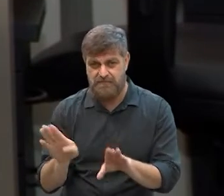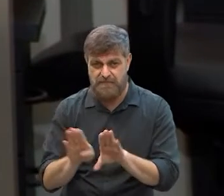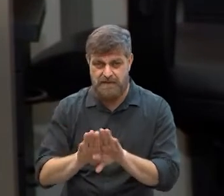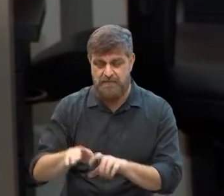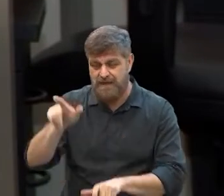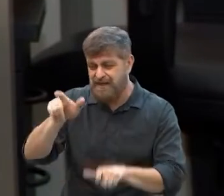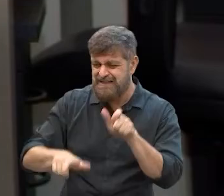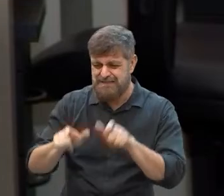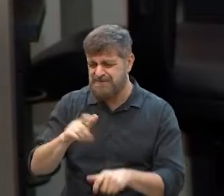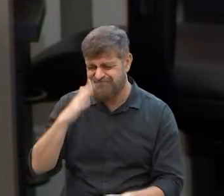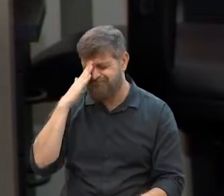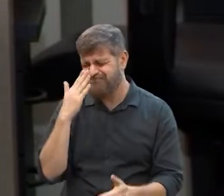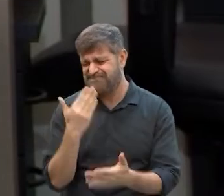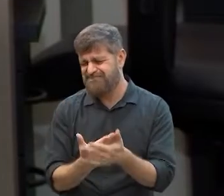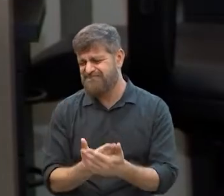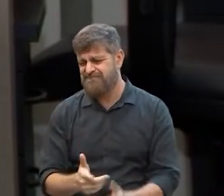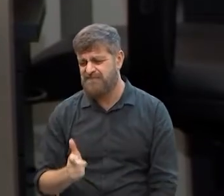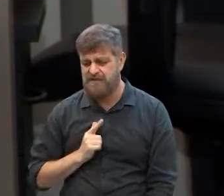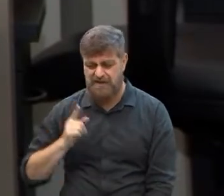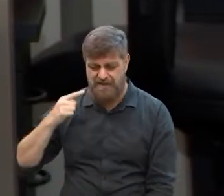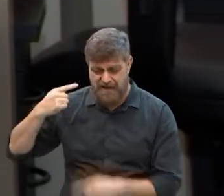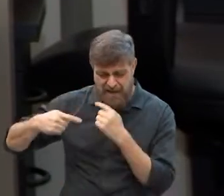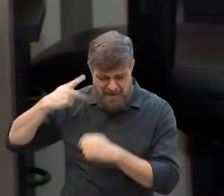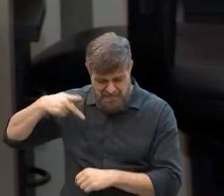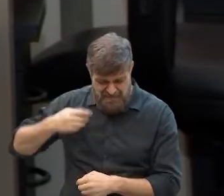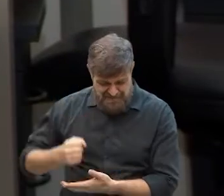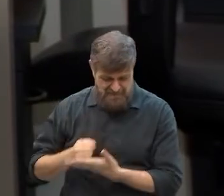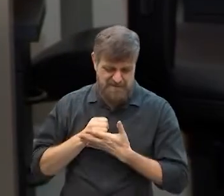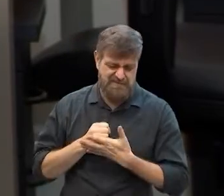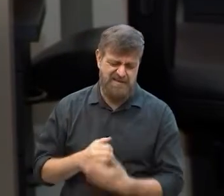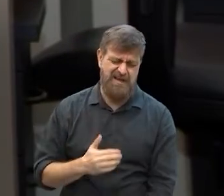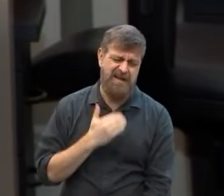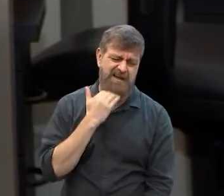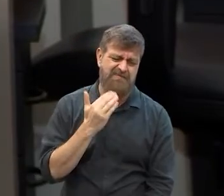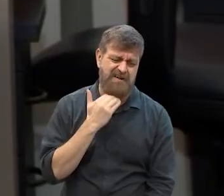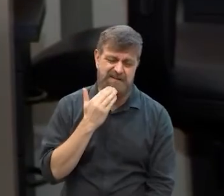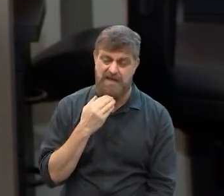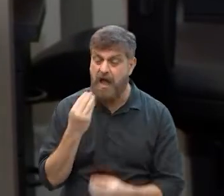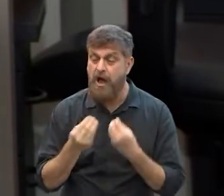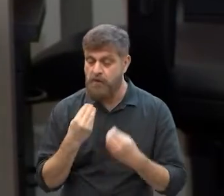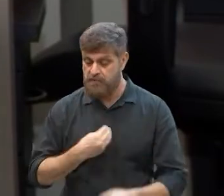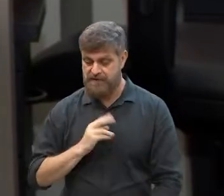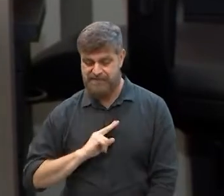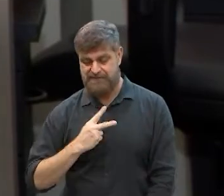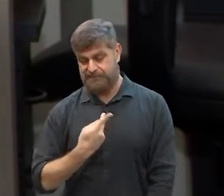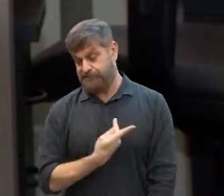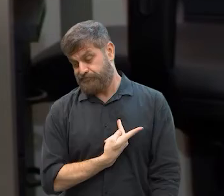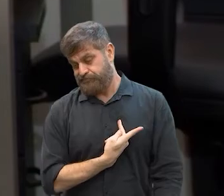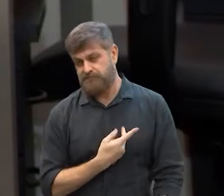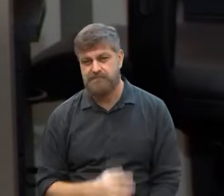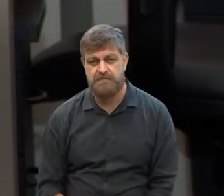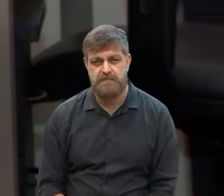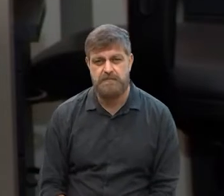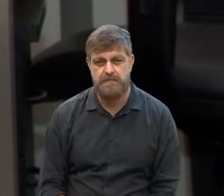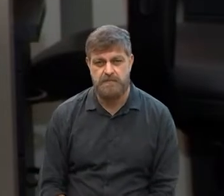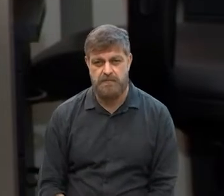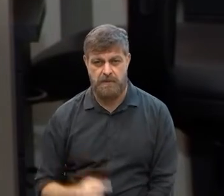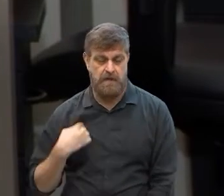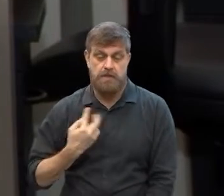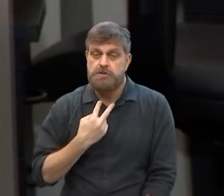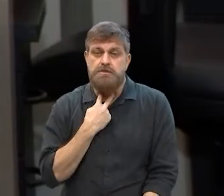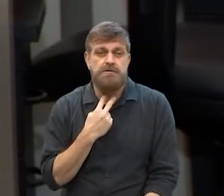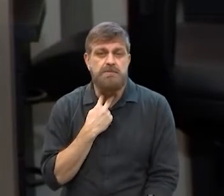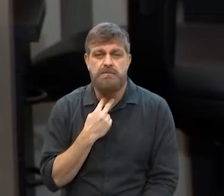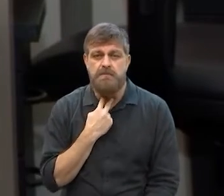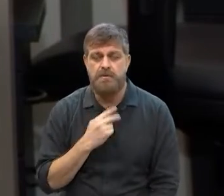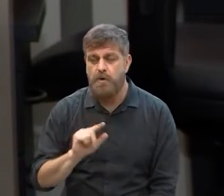desestimula muitas pessoas a procurarem a política como um mecanismo de mudança, de transformação. Mas nós não